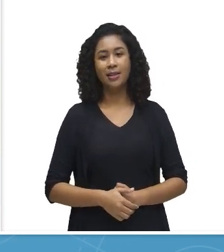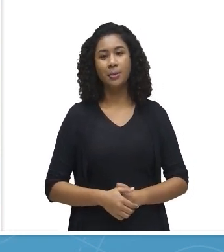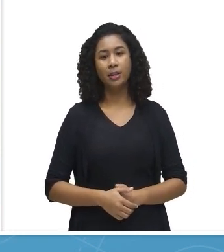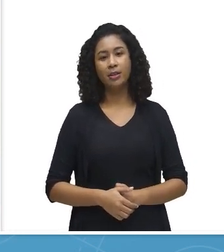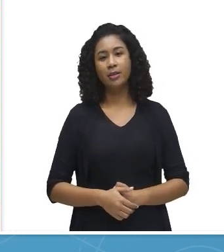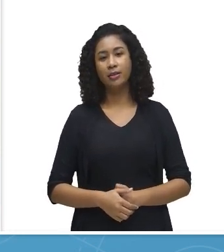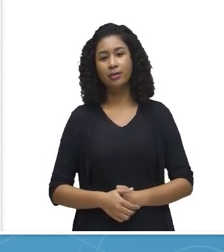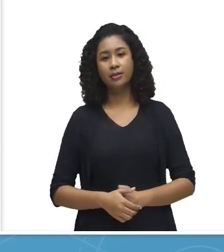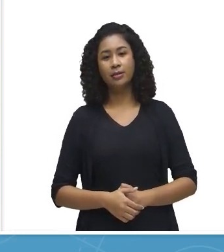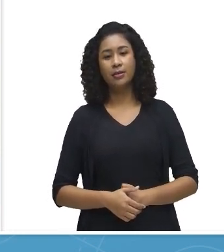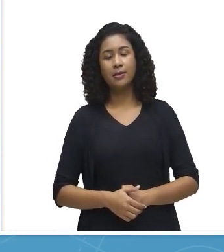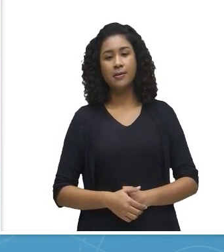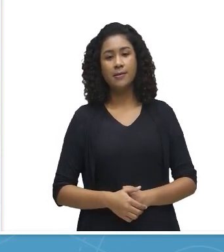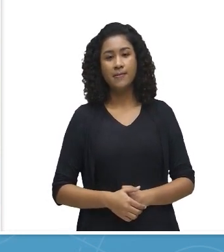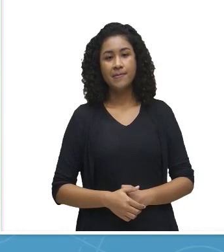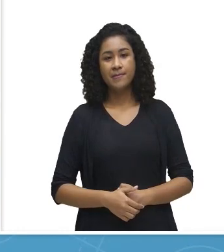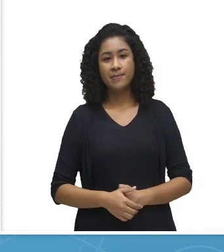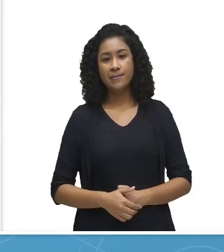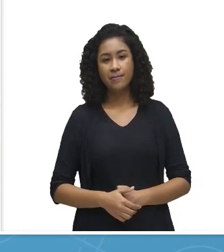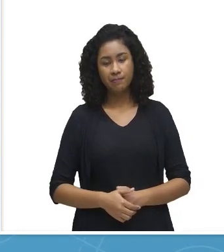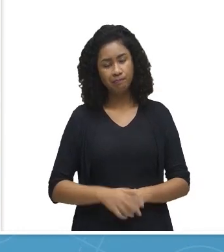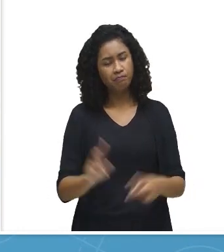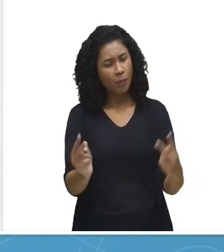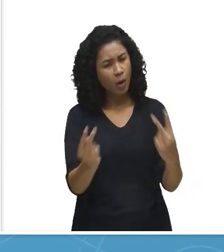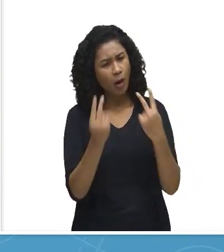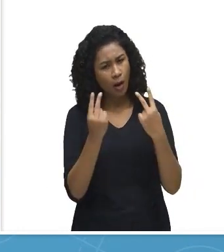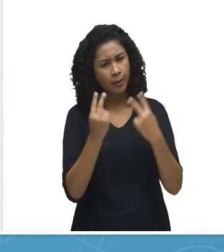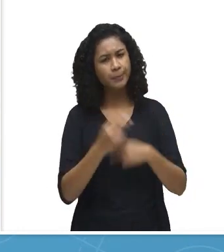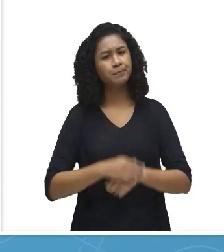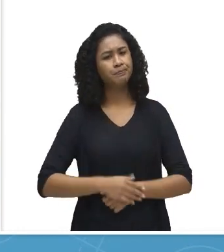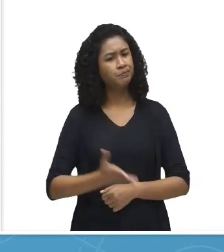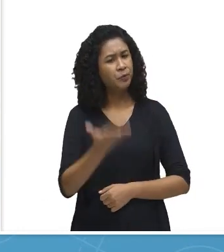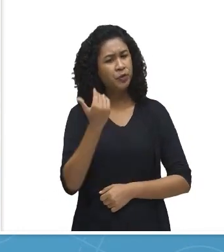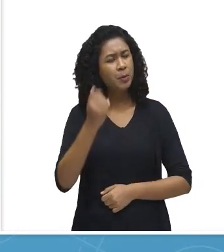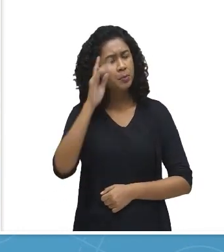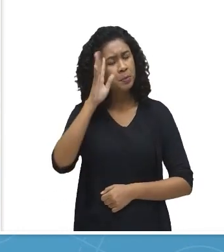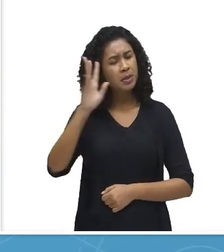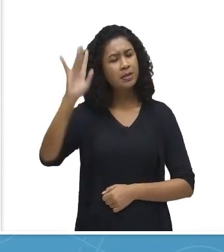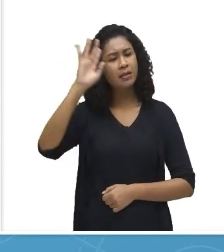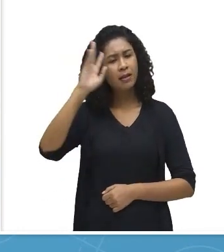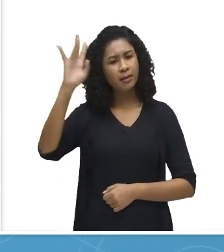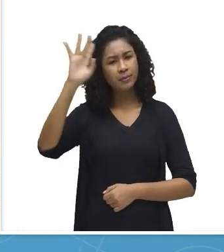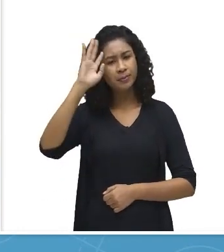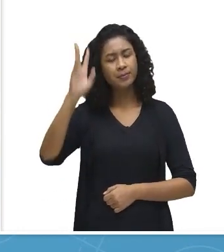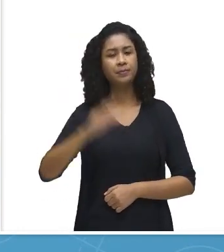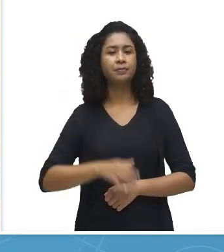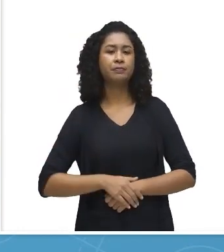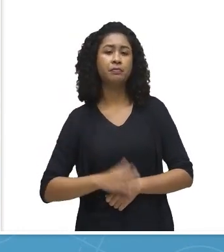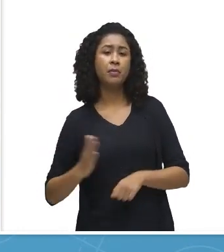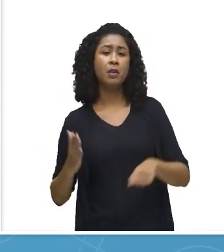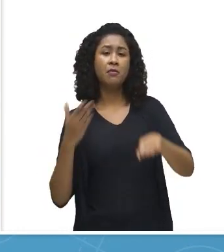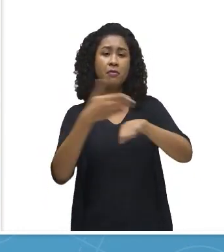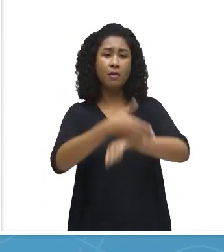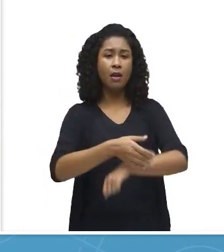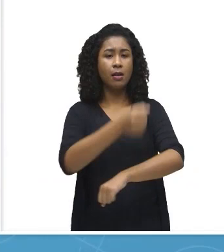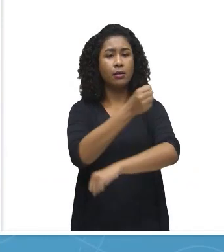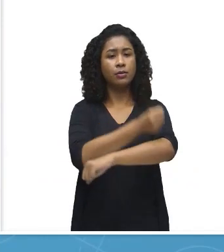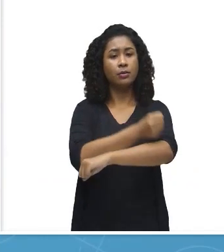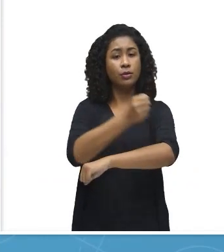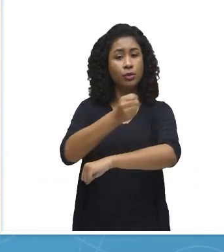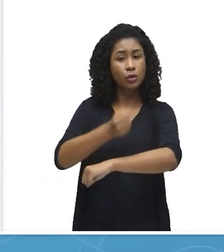Para pensar aqui comigo. Quando você vai ao shopping, ou vai a um lugar,